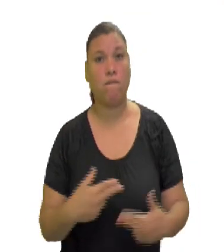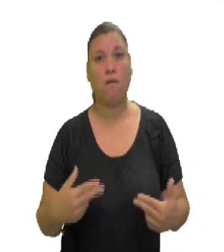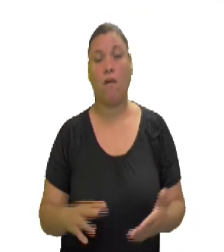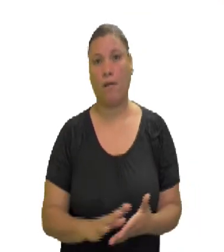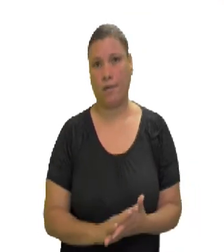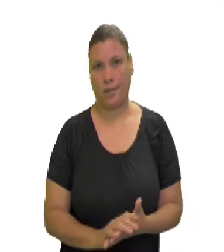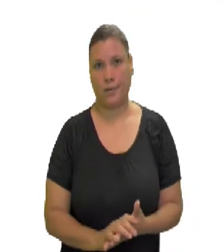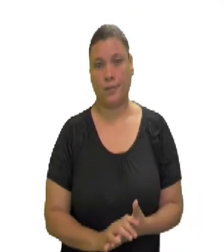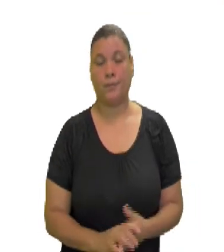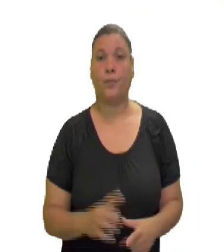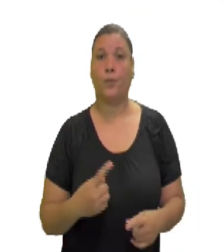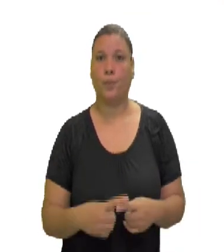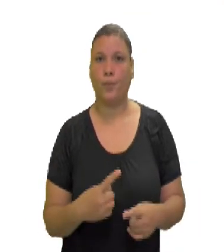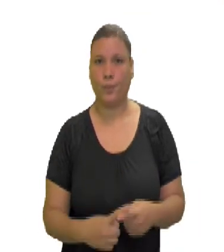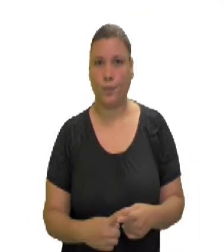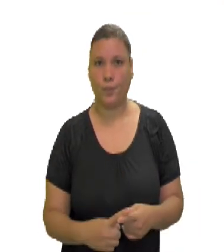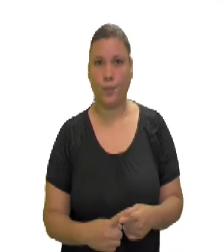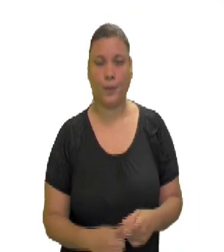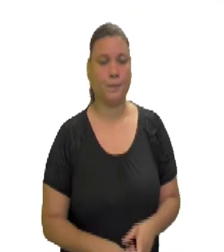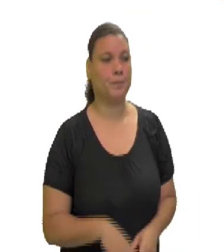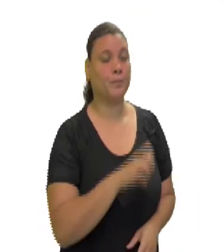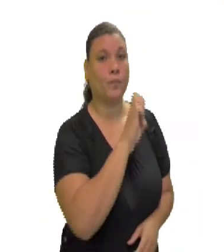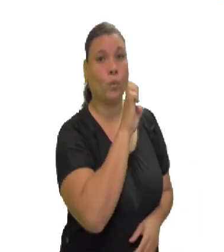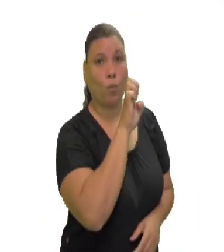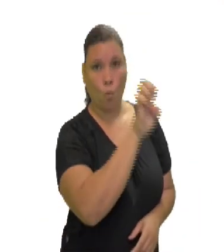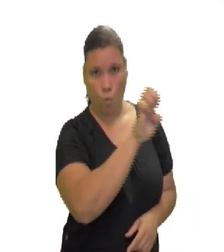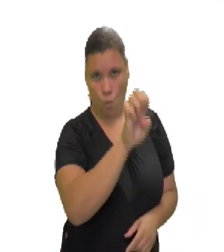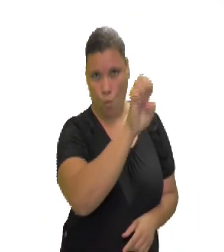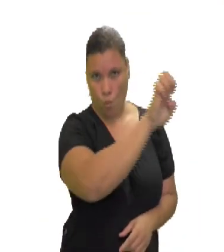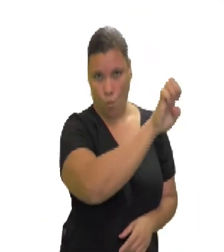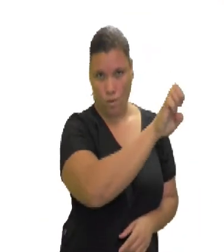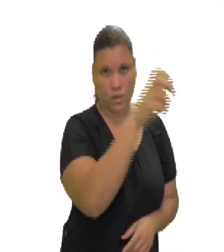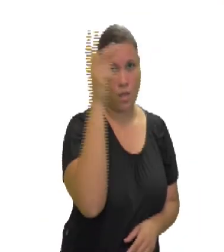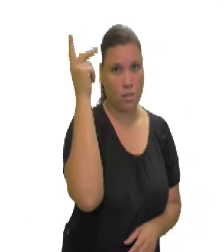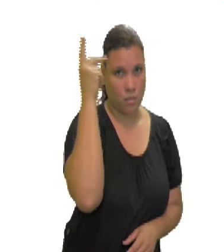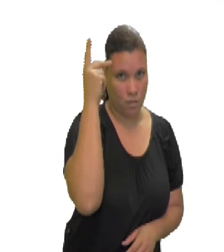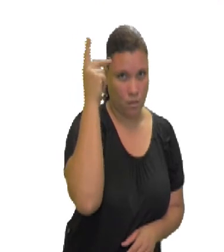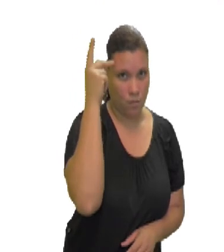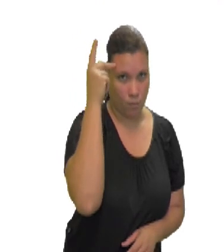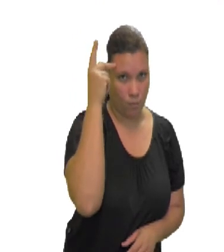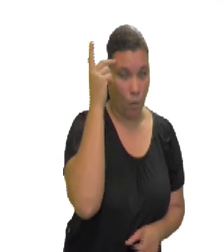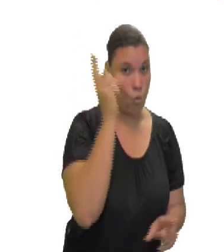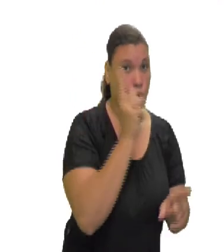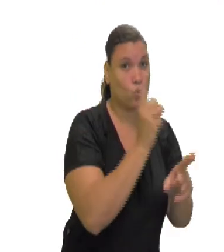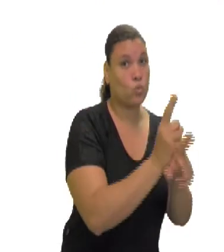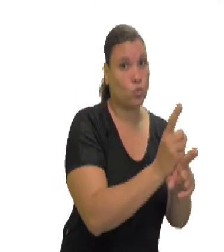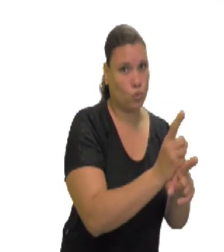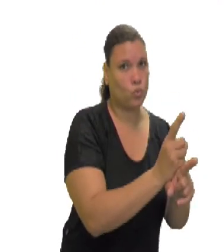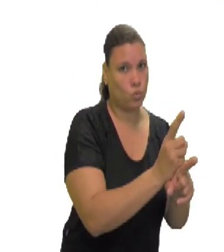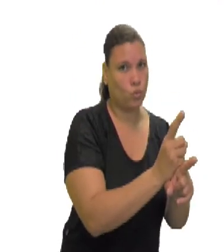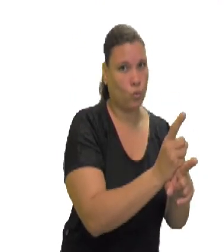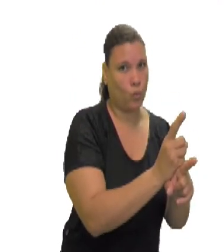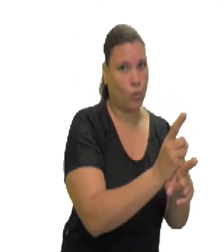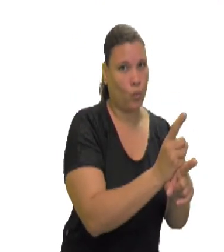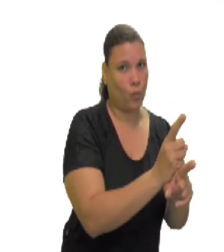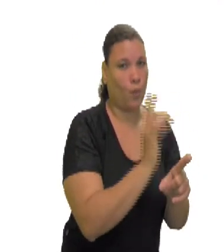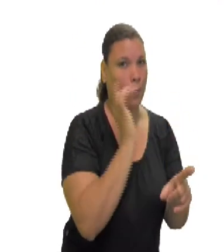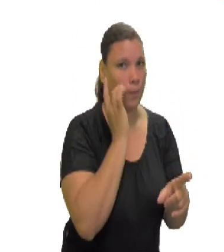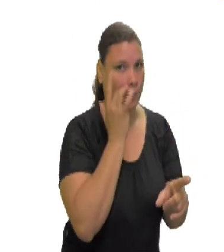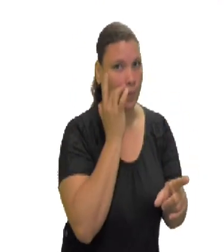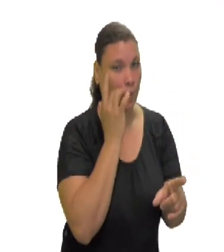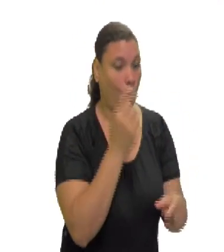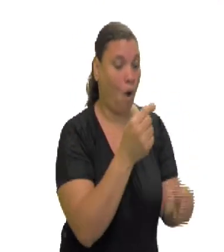Dado que os paulistas, como sendo os responsáveis pela descoberta, foram os paulistas, os bandeirantes paulistas que chegaram aqui em Minas